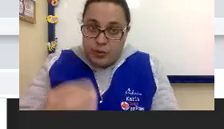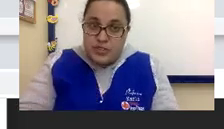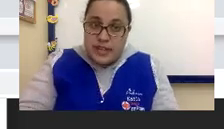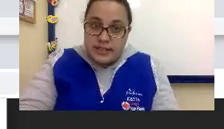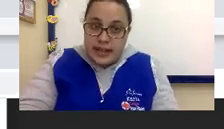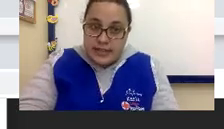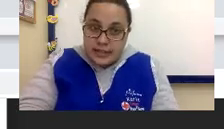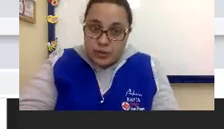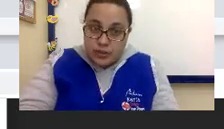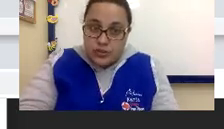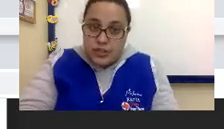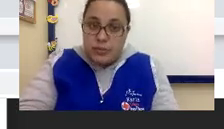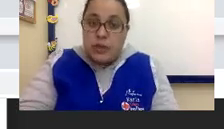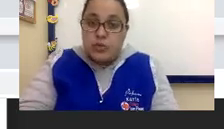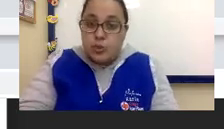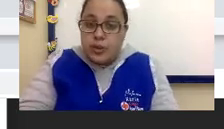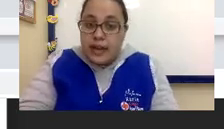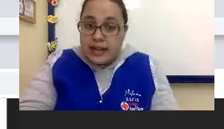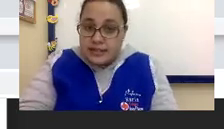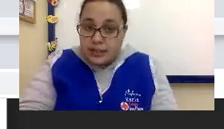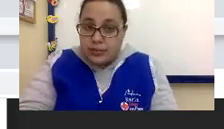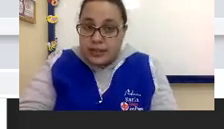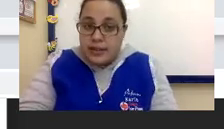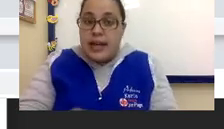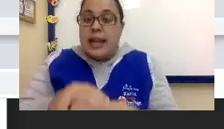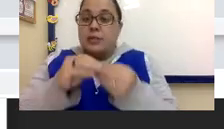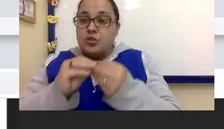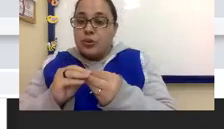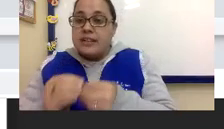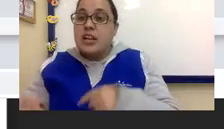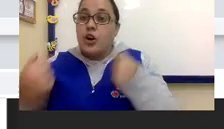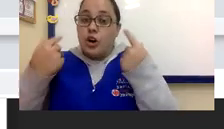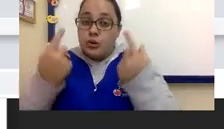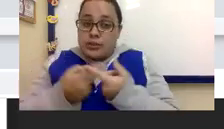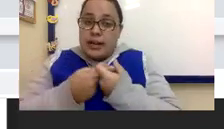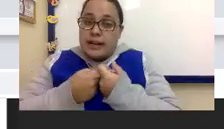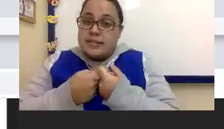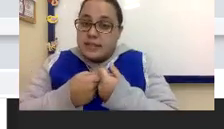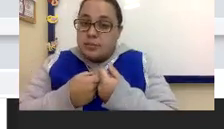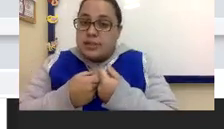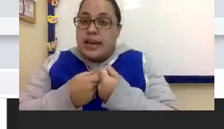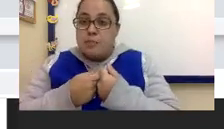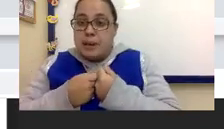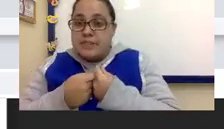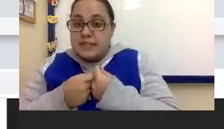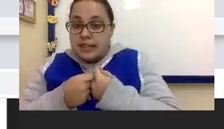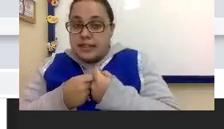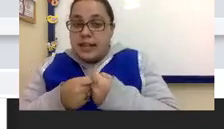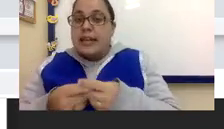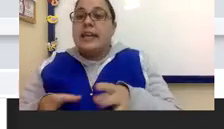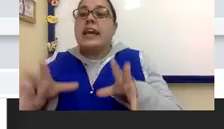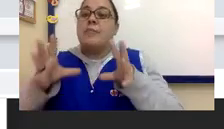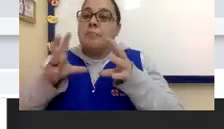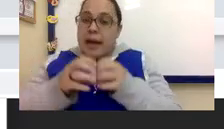Prof falou para vocês, que era esse aqui do azulzinho, que é o suco gástrico, né? Lá no suco gástrico tem outra enzima, que é a